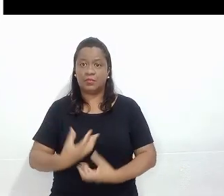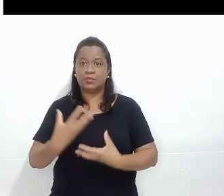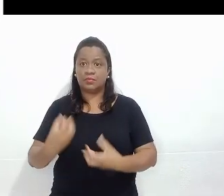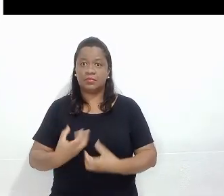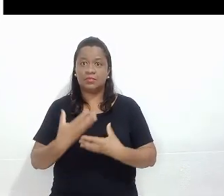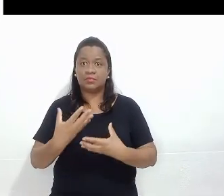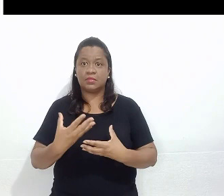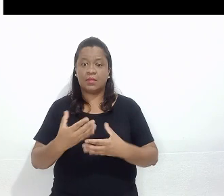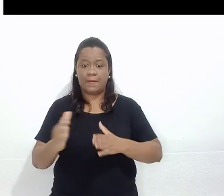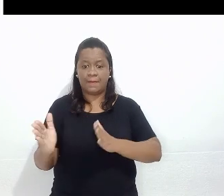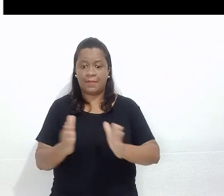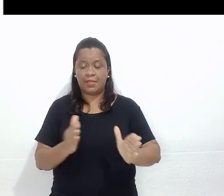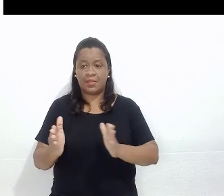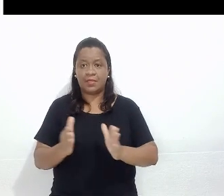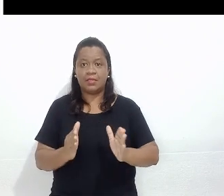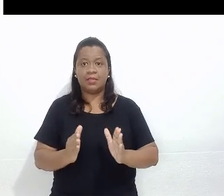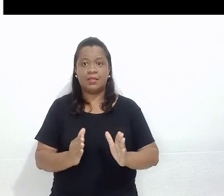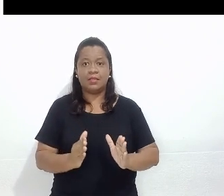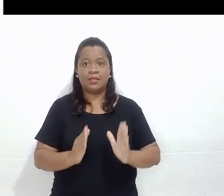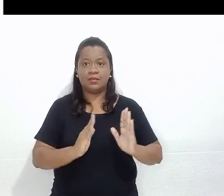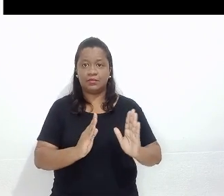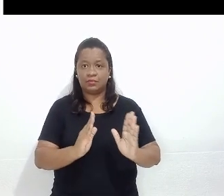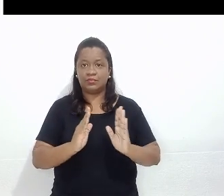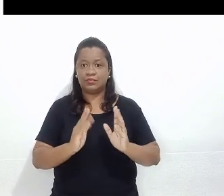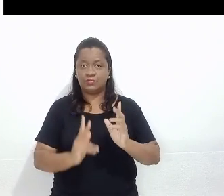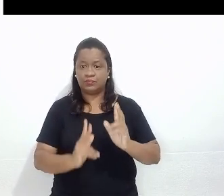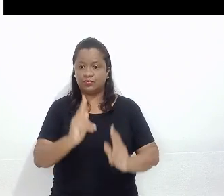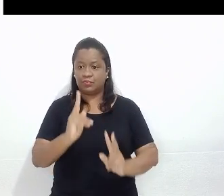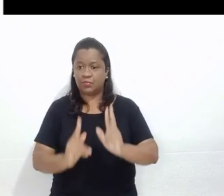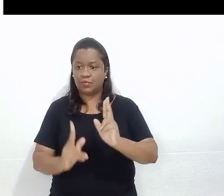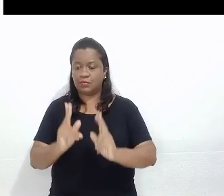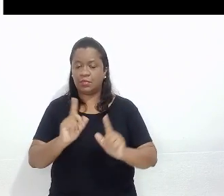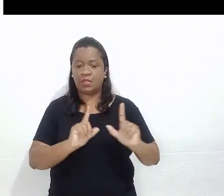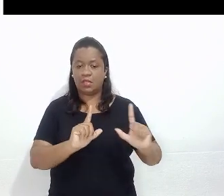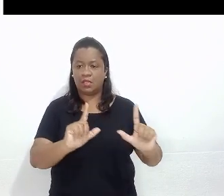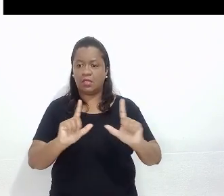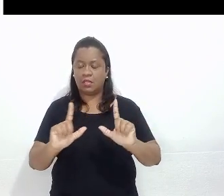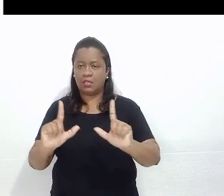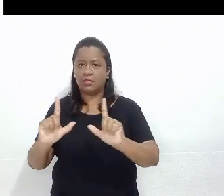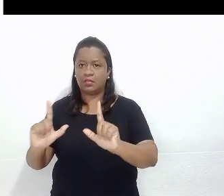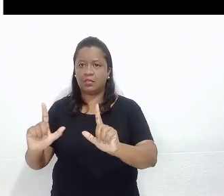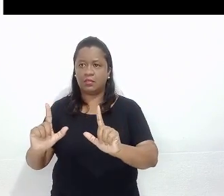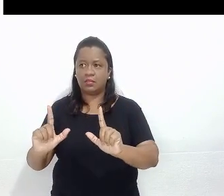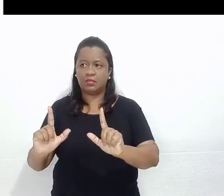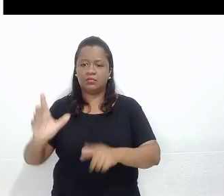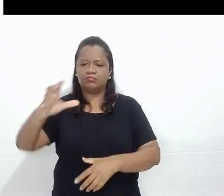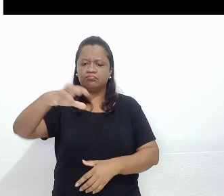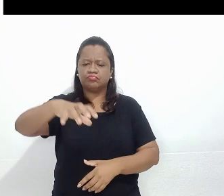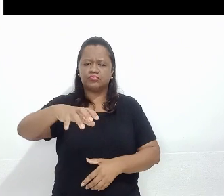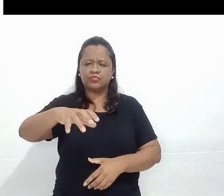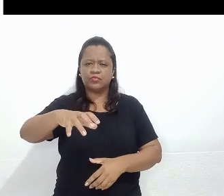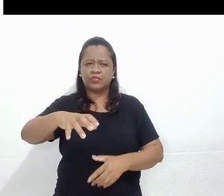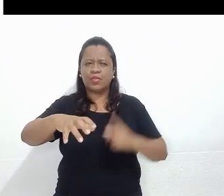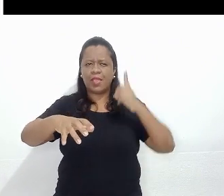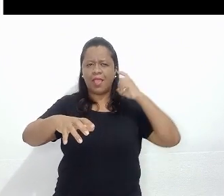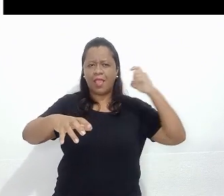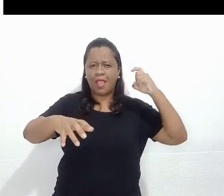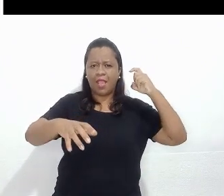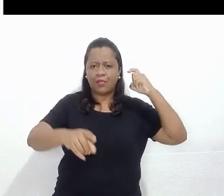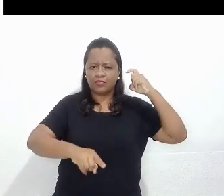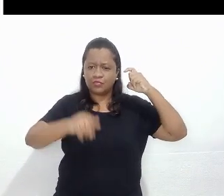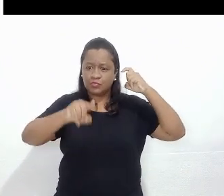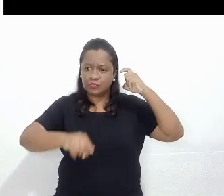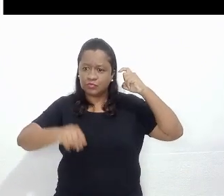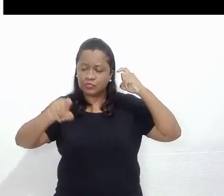de montagem do filme, que já vai para a ilha de edição, e tem toda a parte de mixagem, de áudio, e também